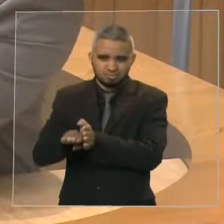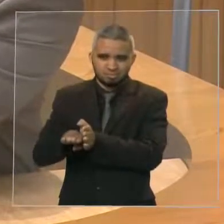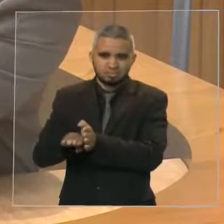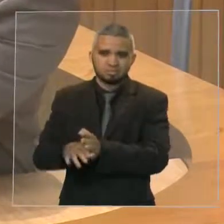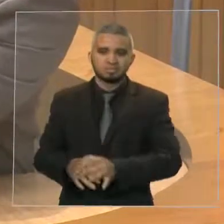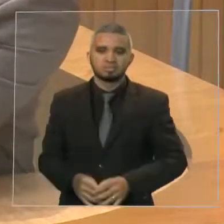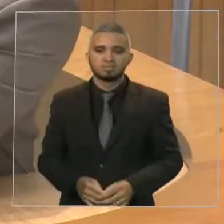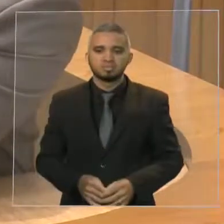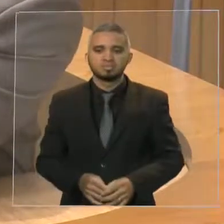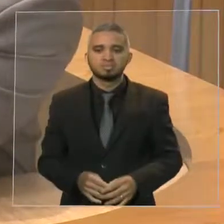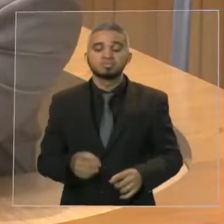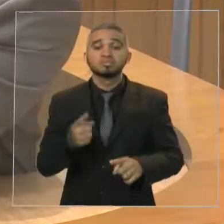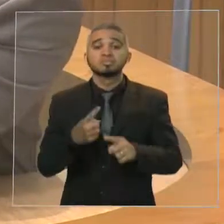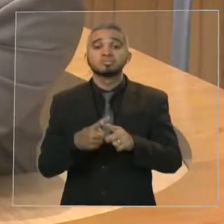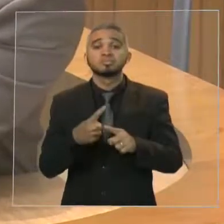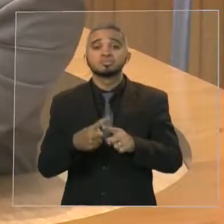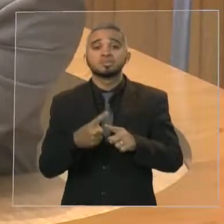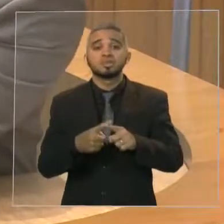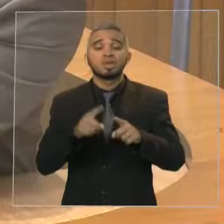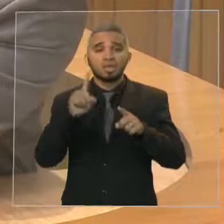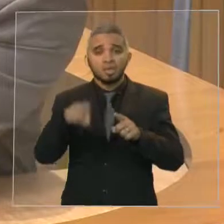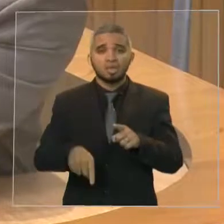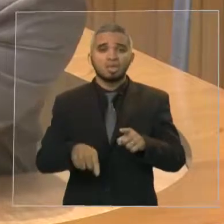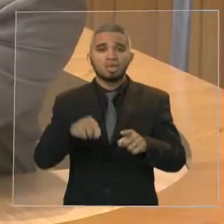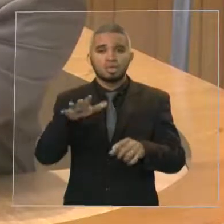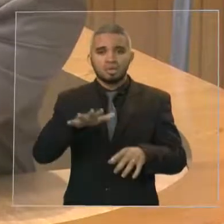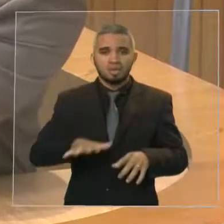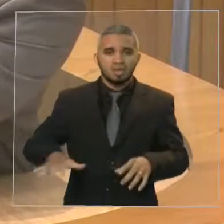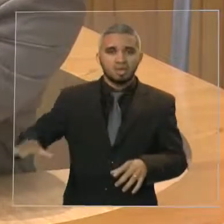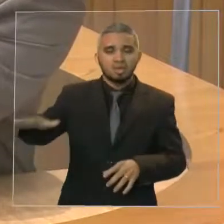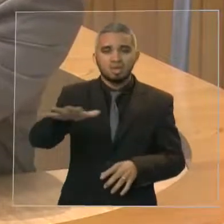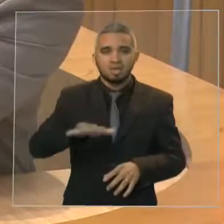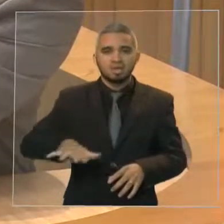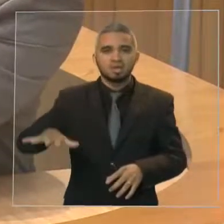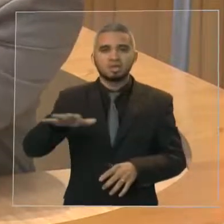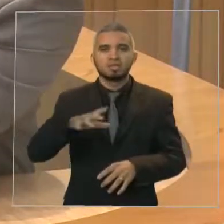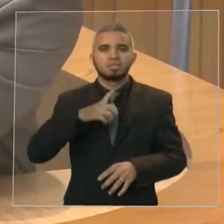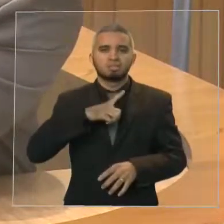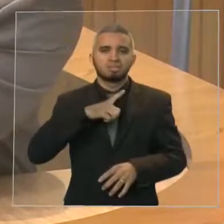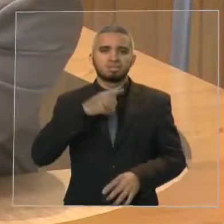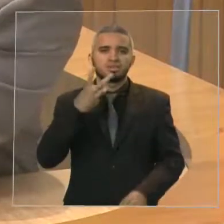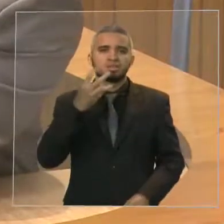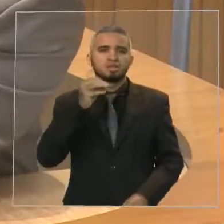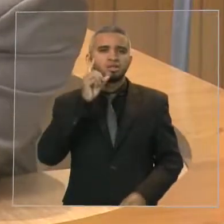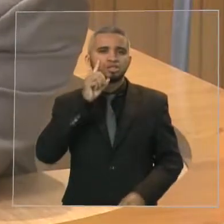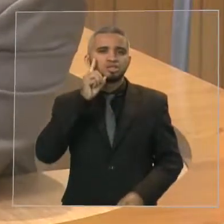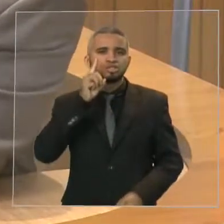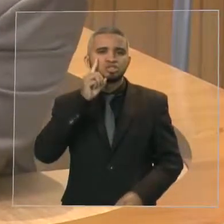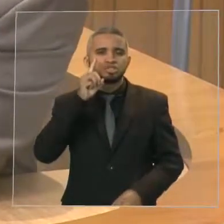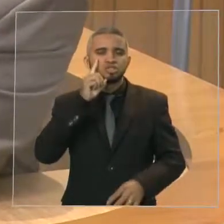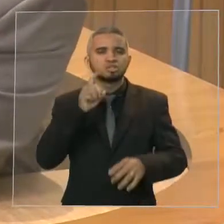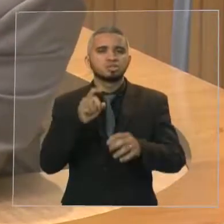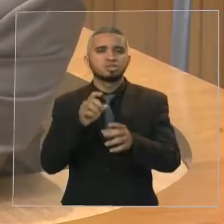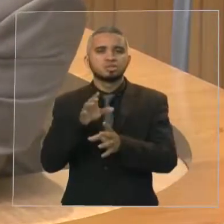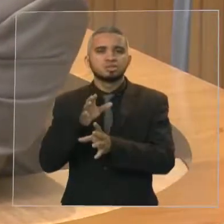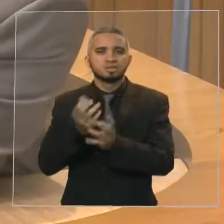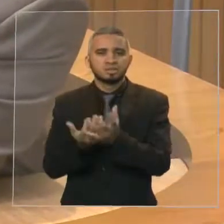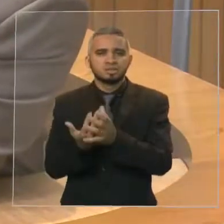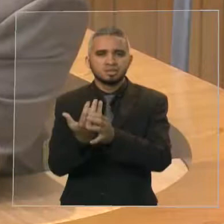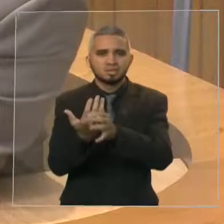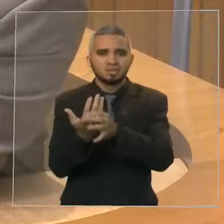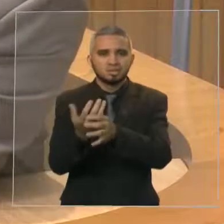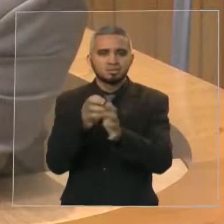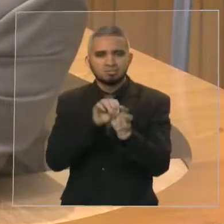é no sistema de teso a Baixada Maranhense, é impressionante. Com 30 dias não tem mais água nos campos. Com os diques da